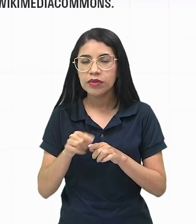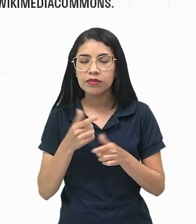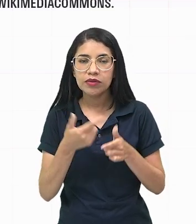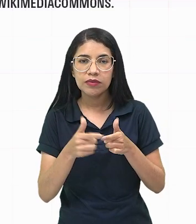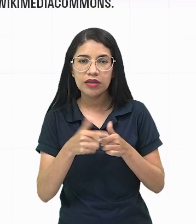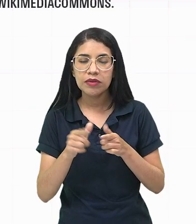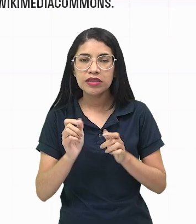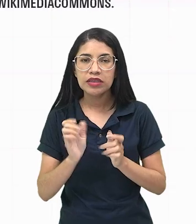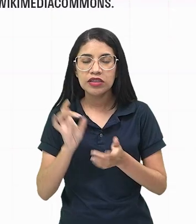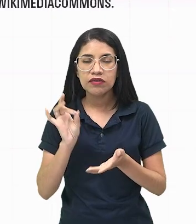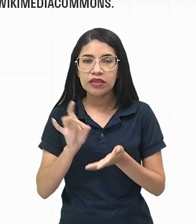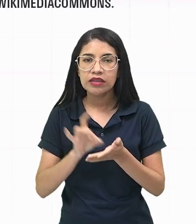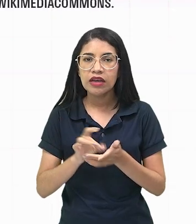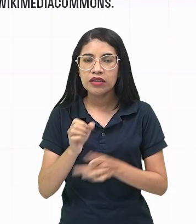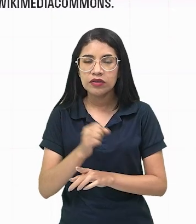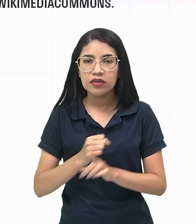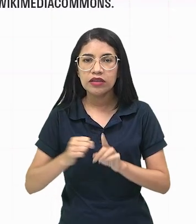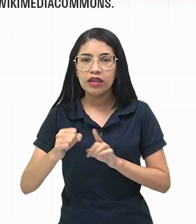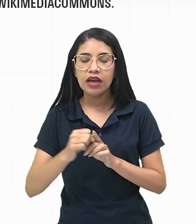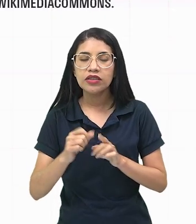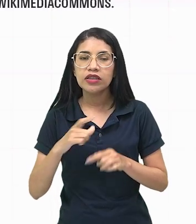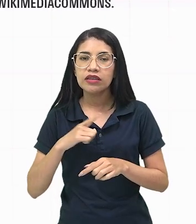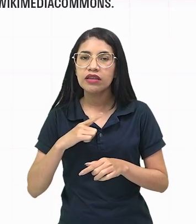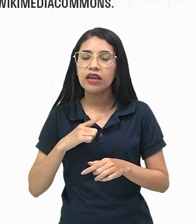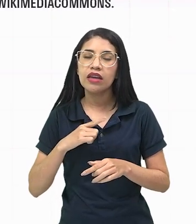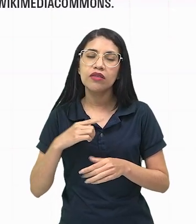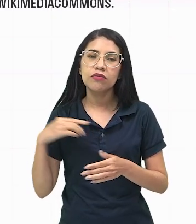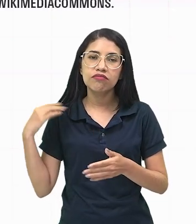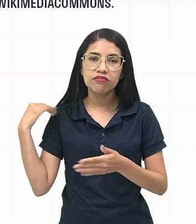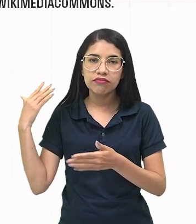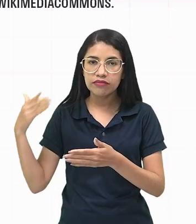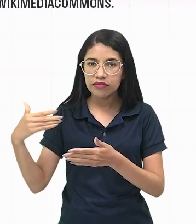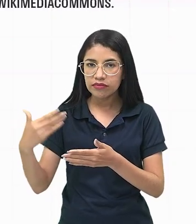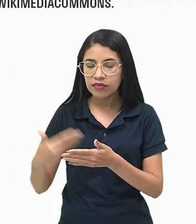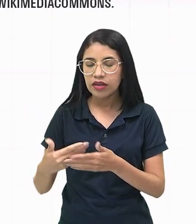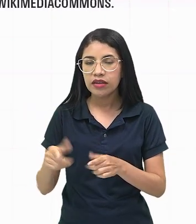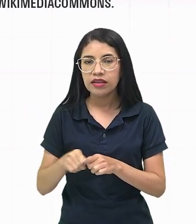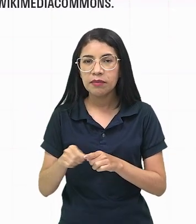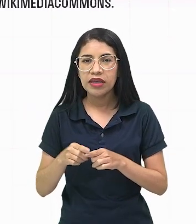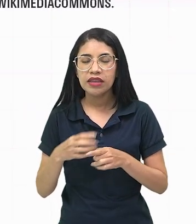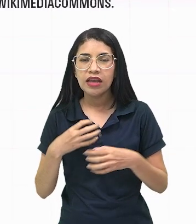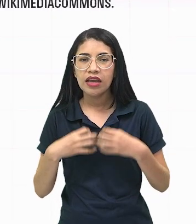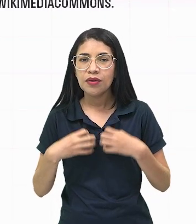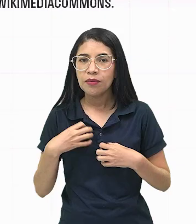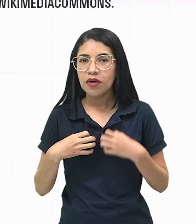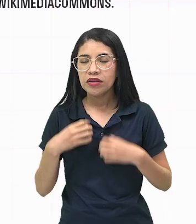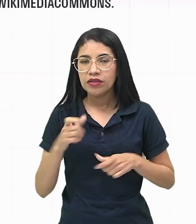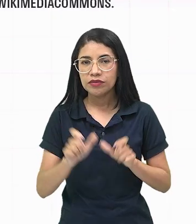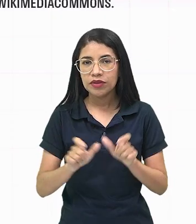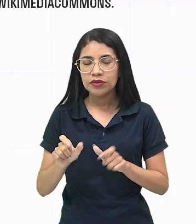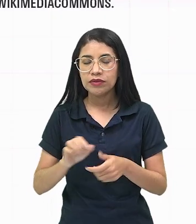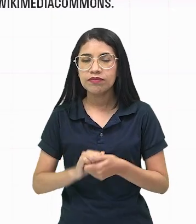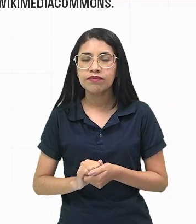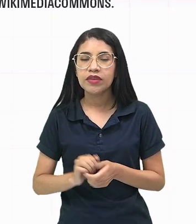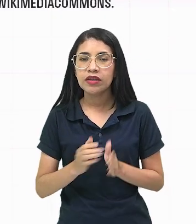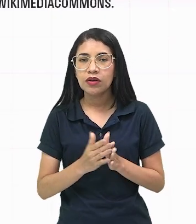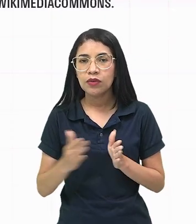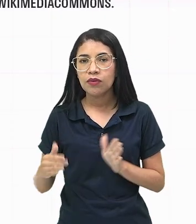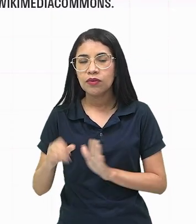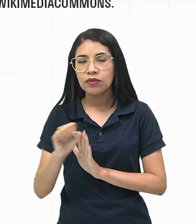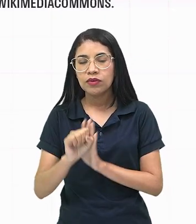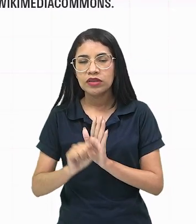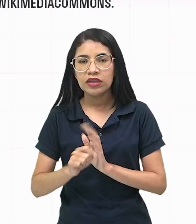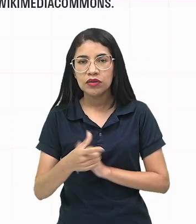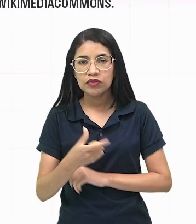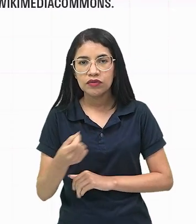ser enfrentados aí ao longo da história que está incomodando alguém. Ao longo do século XX, no início do